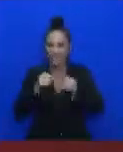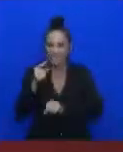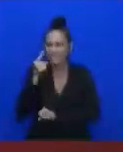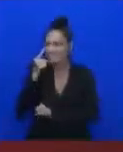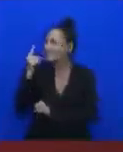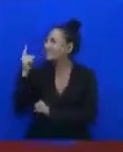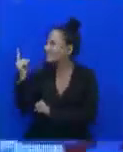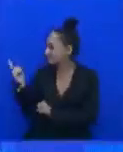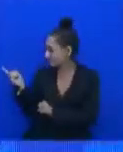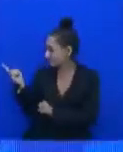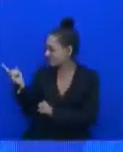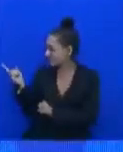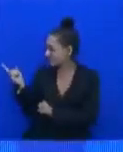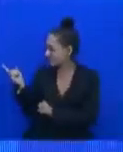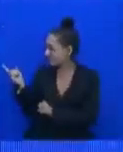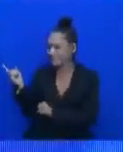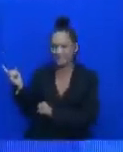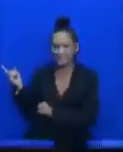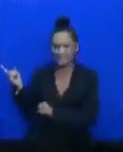Valendo!